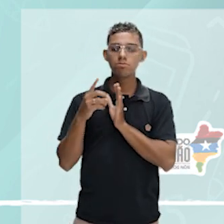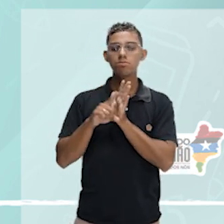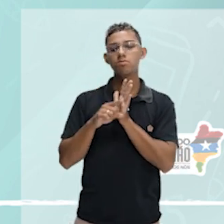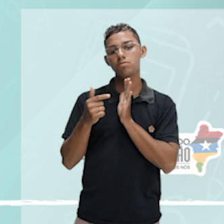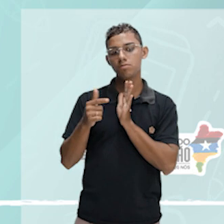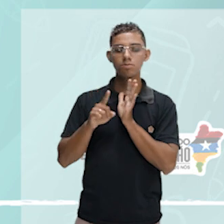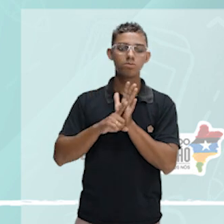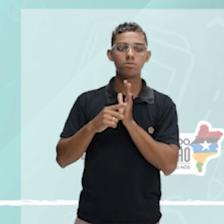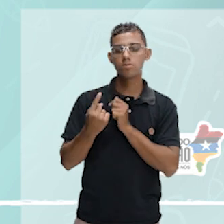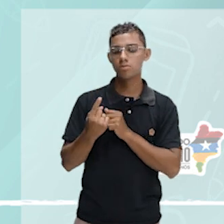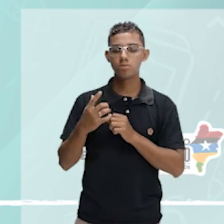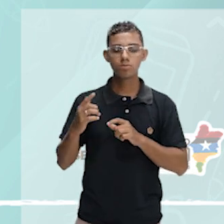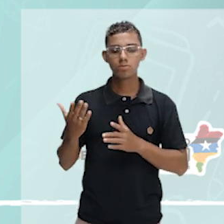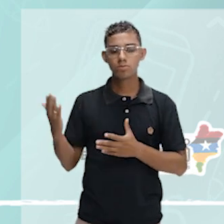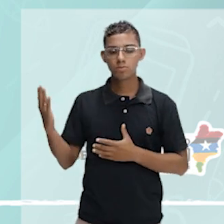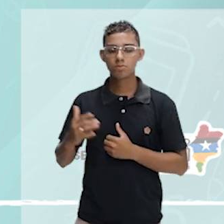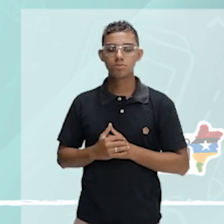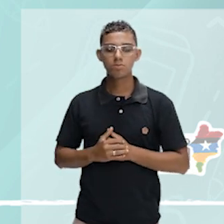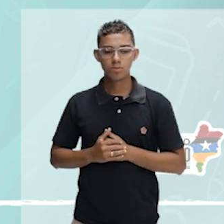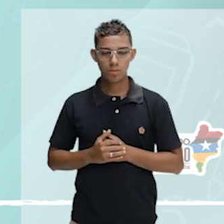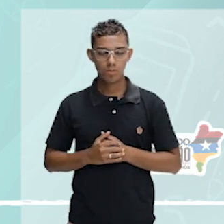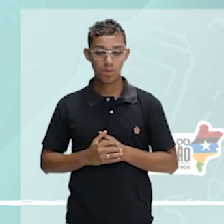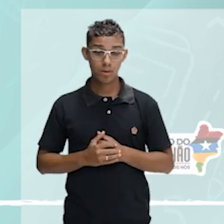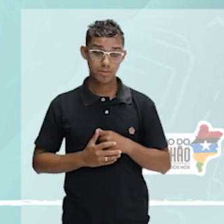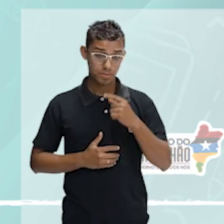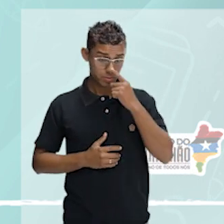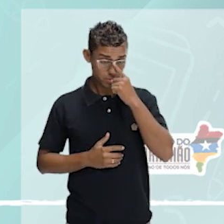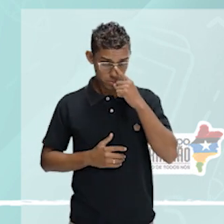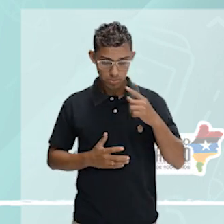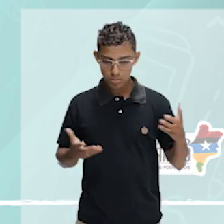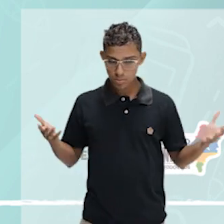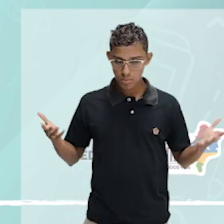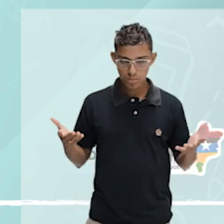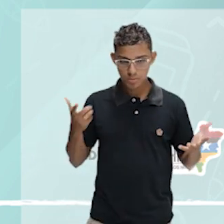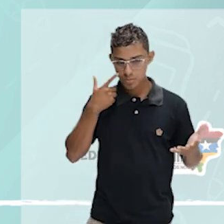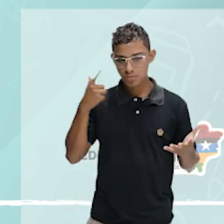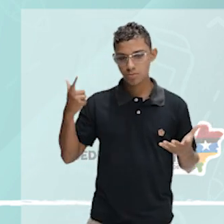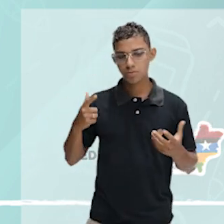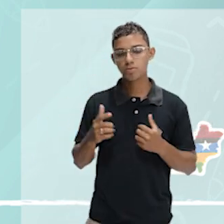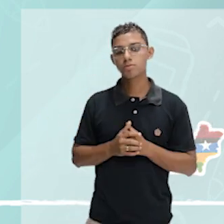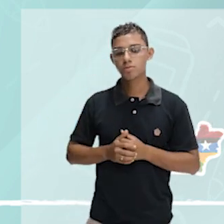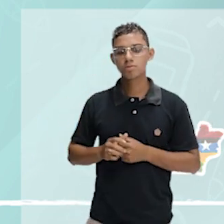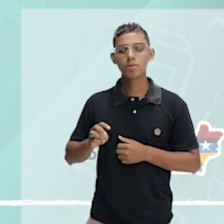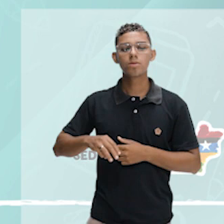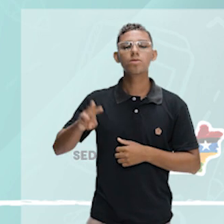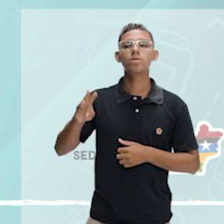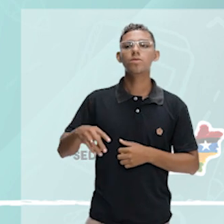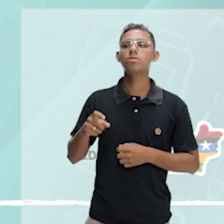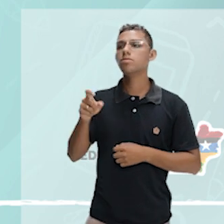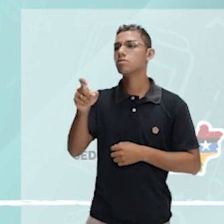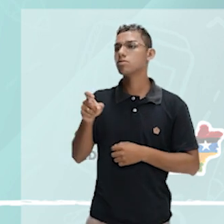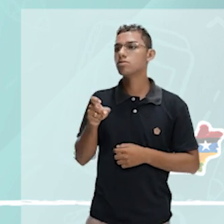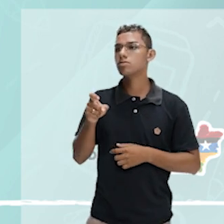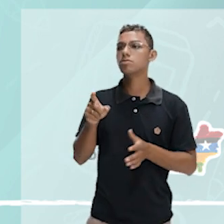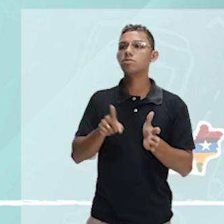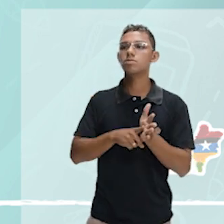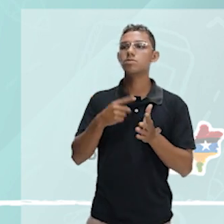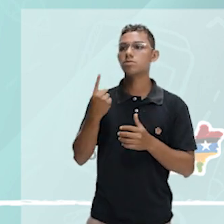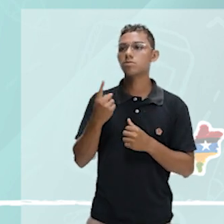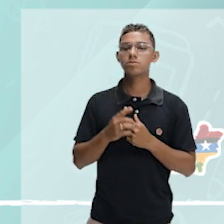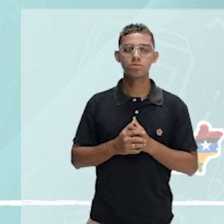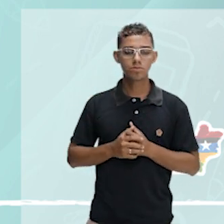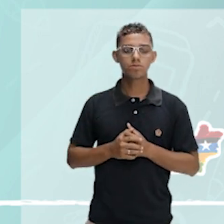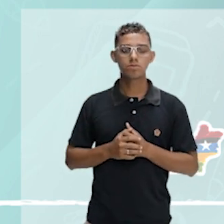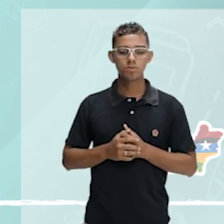vamos ver como é que fica isso olha só eu tô fazendo dois elevado a x - 1 Mas quem é o meu x - 1 gente